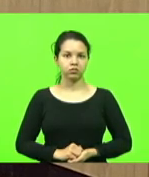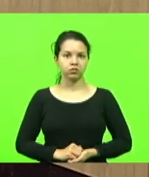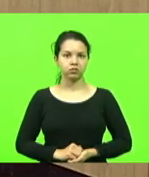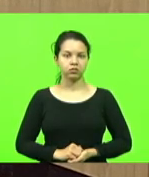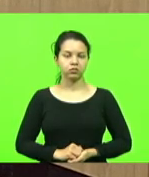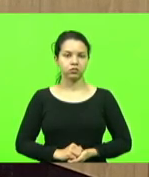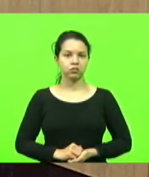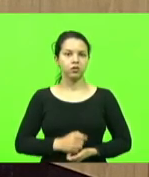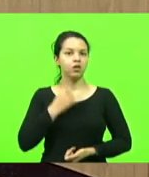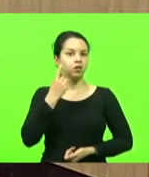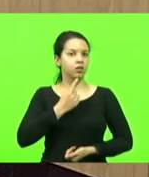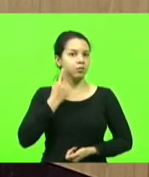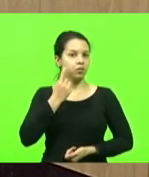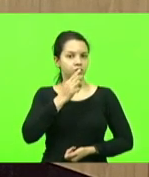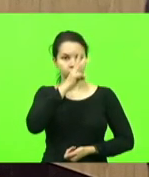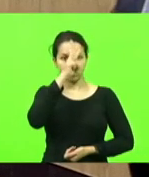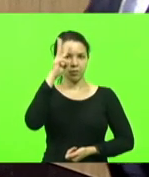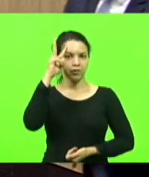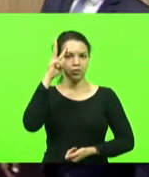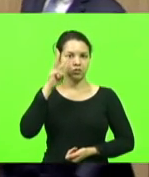Como vota deputado Vonney Weber?